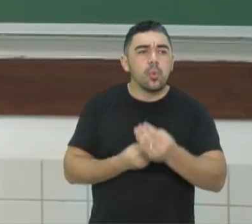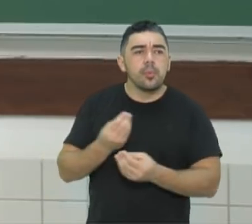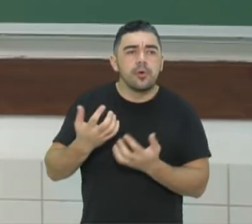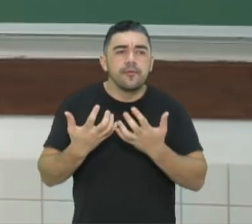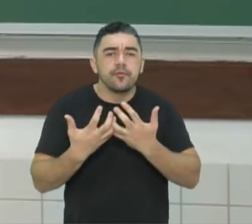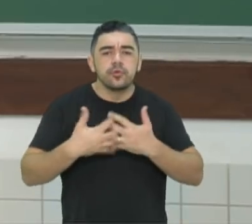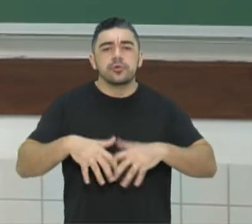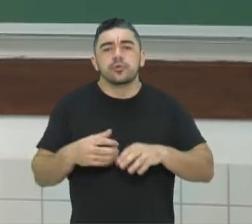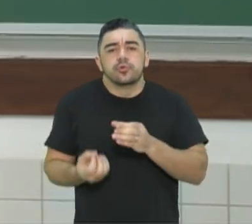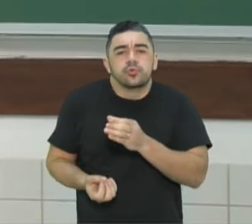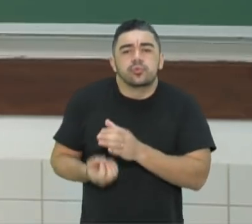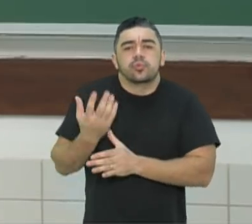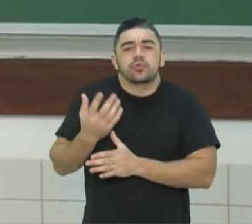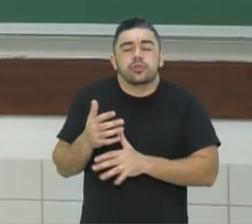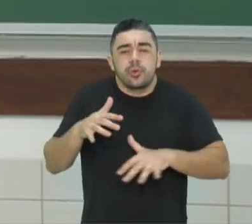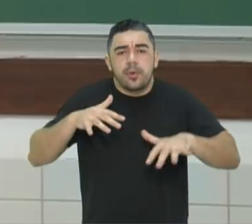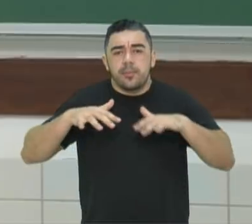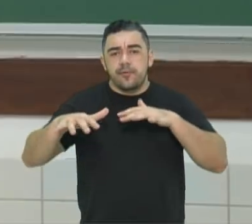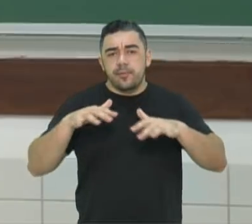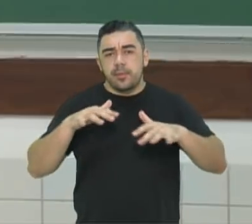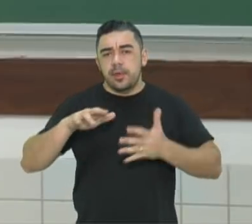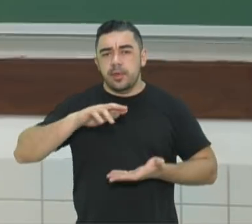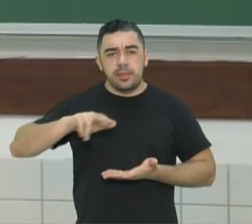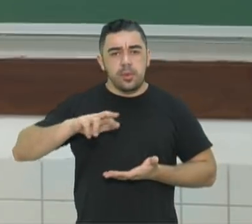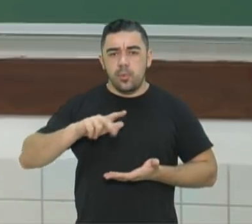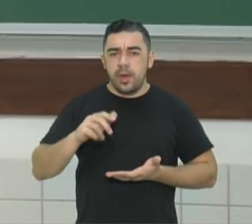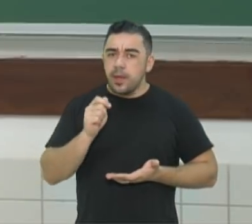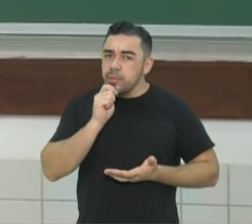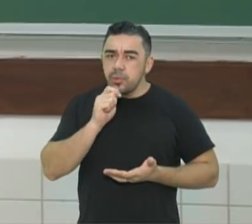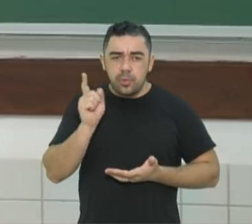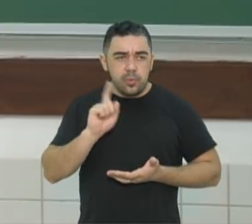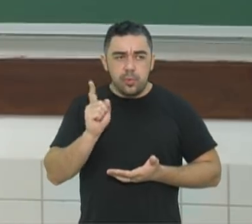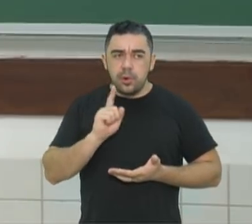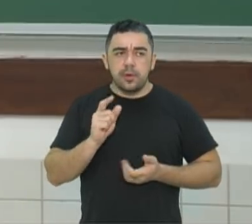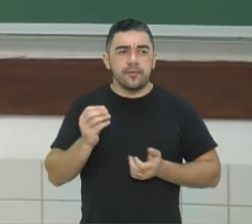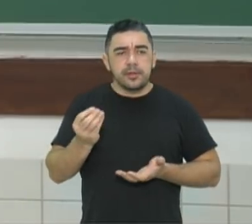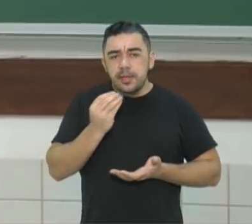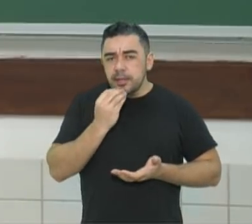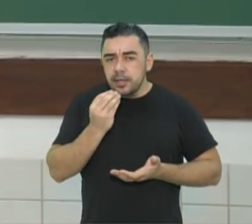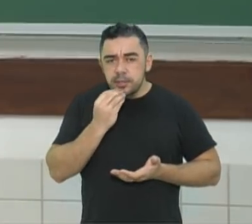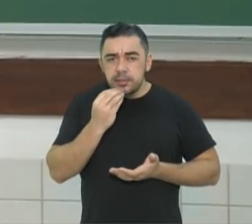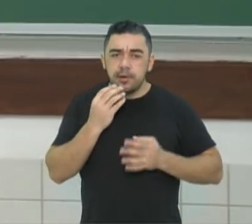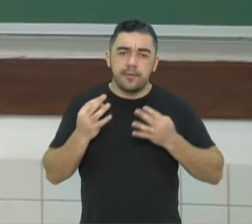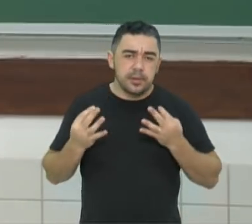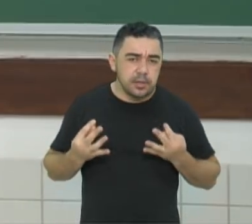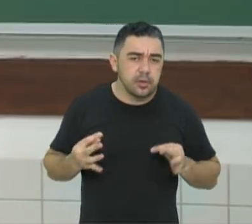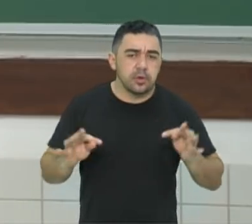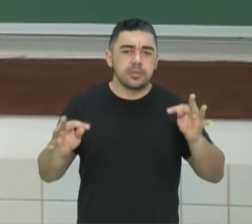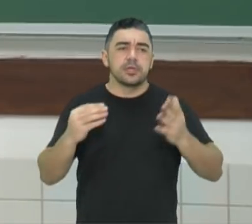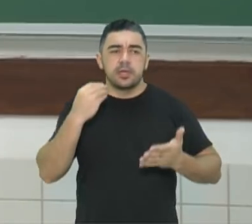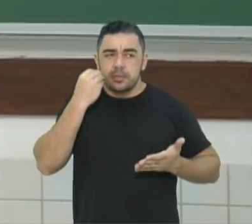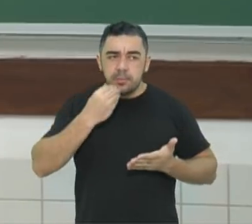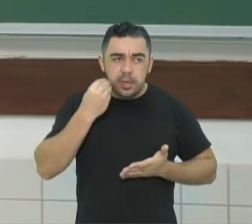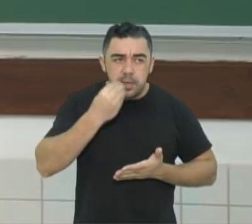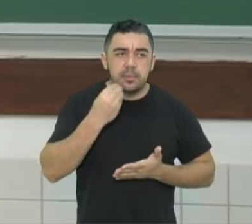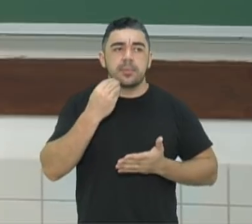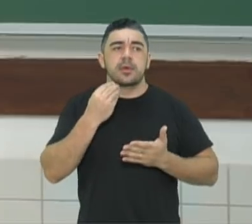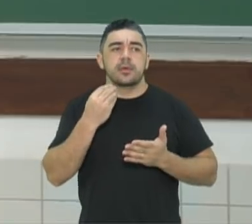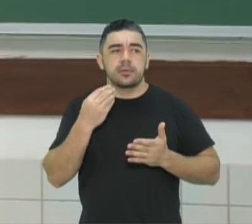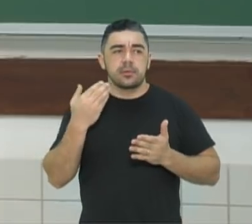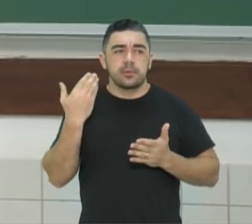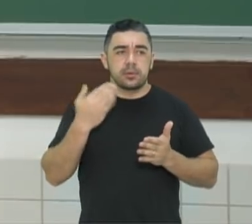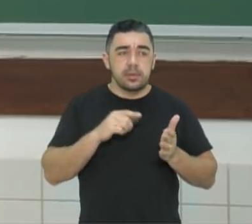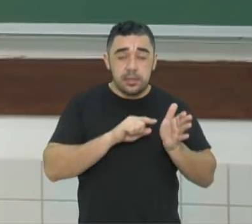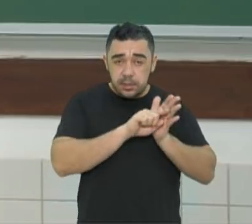do surgimento dessa animação. Não foi do nada que apareceu. Foram conjuntos de produções tecnológicas, experimentos científicos e tudo mais que